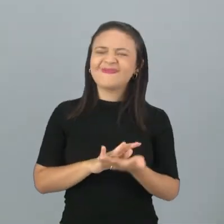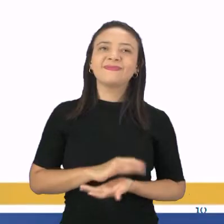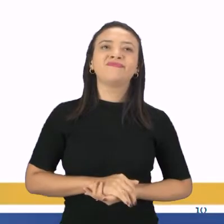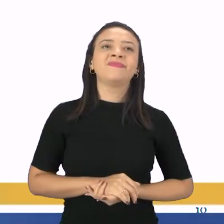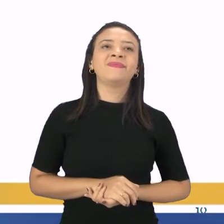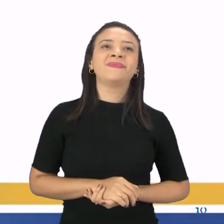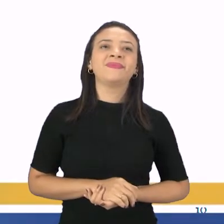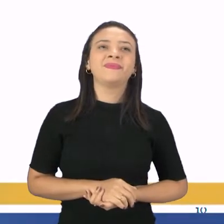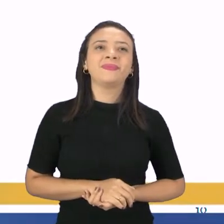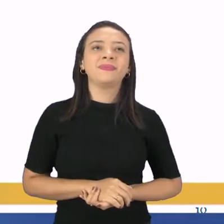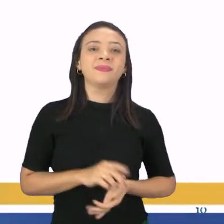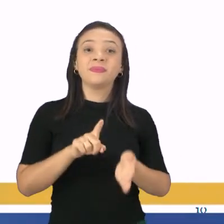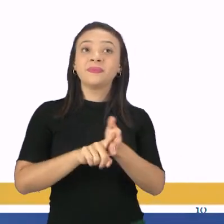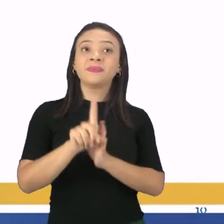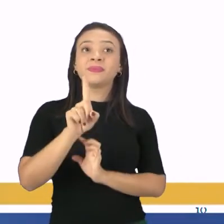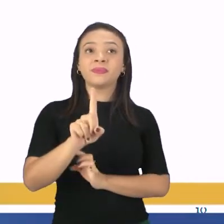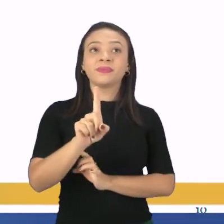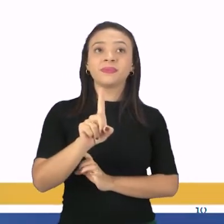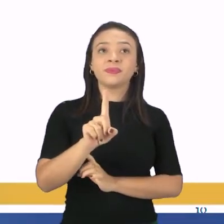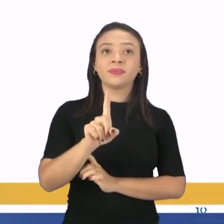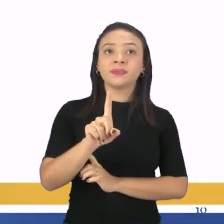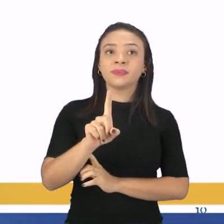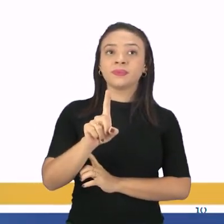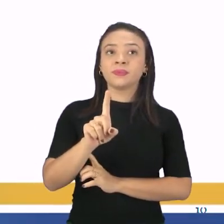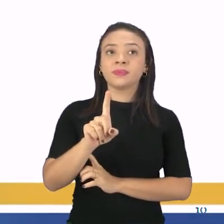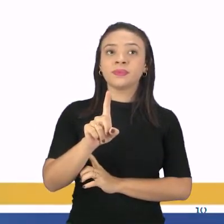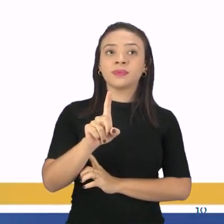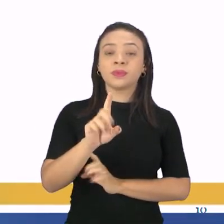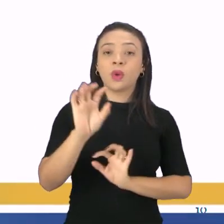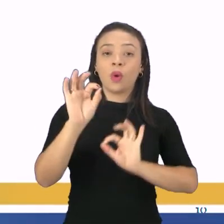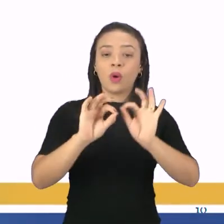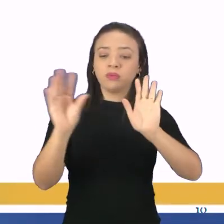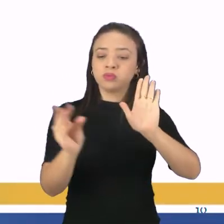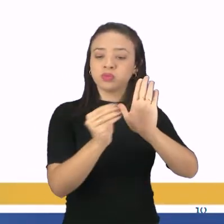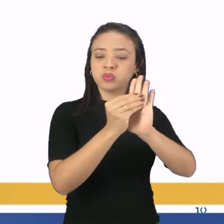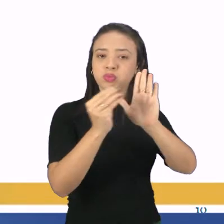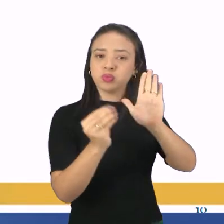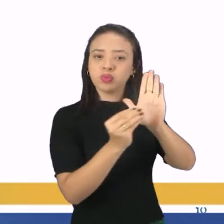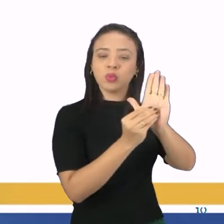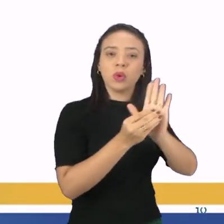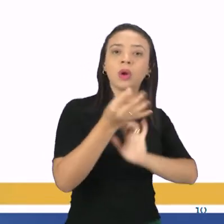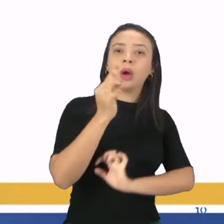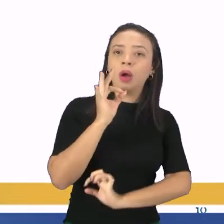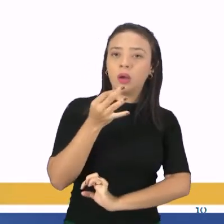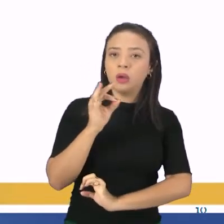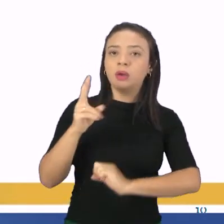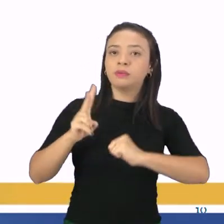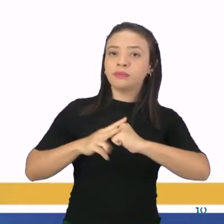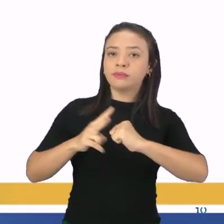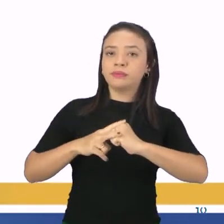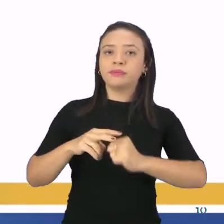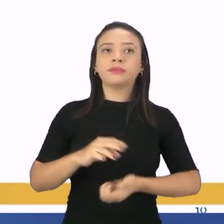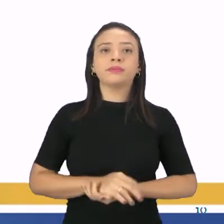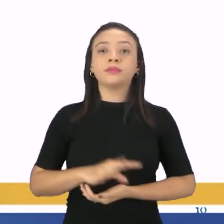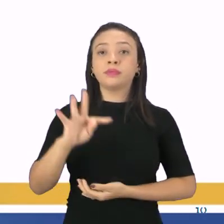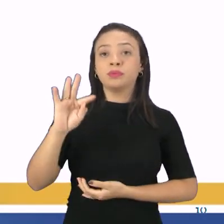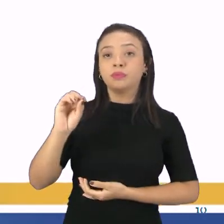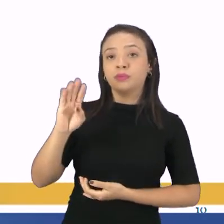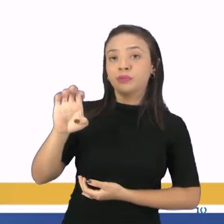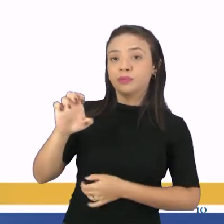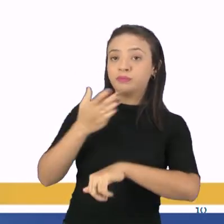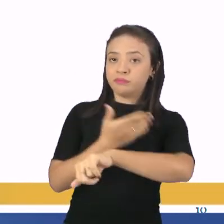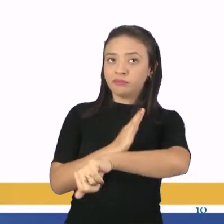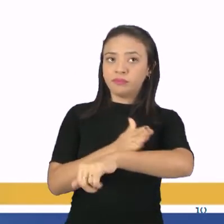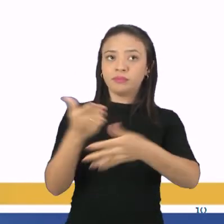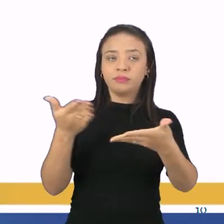exercitar. A questão 1 diz, complete os espaços abaixo com o correto verbo to be. Então, aí tem para vocês